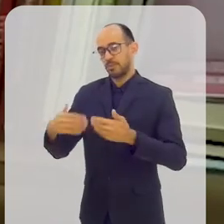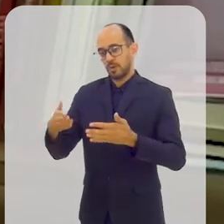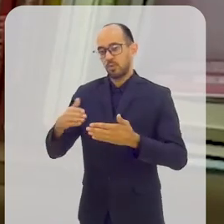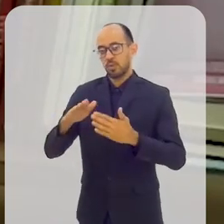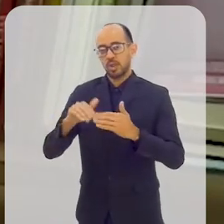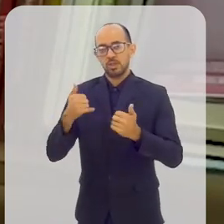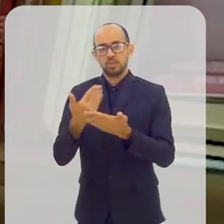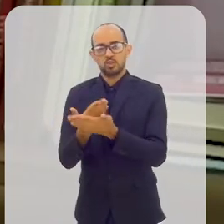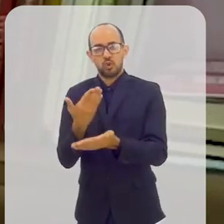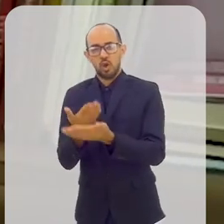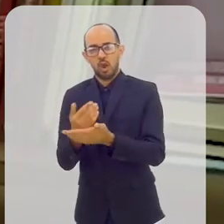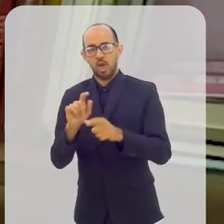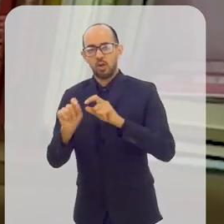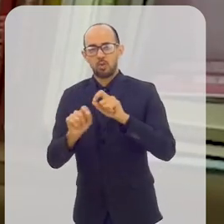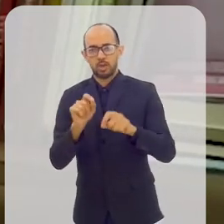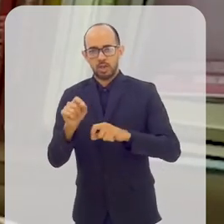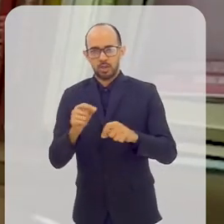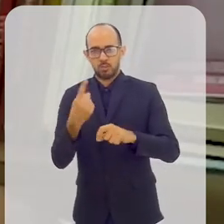que uma escola